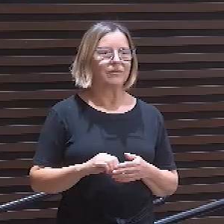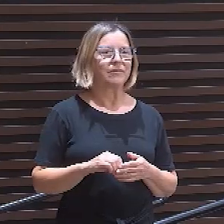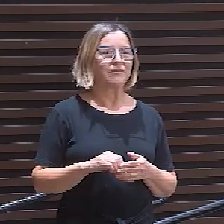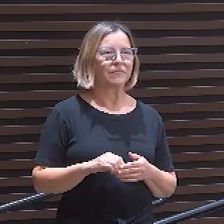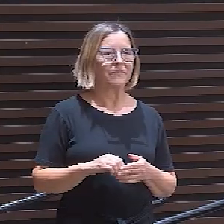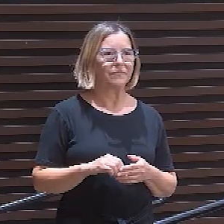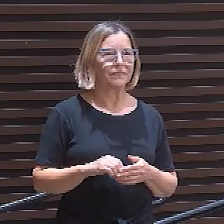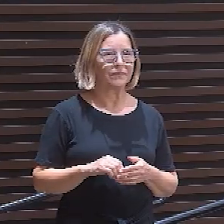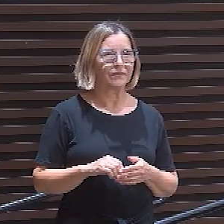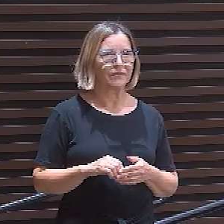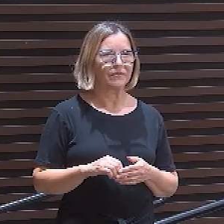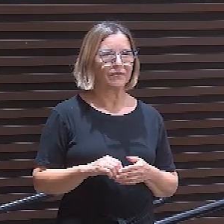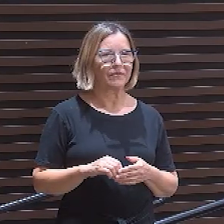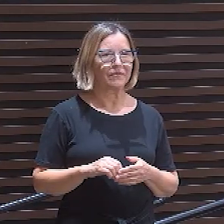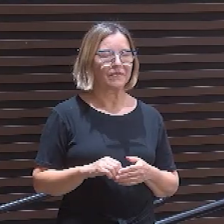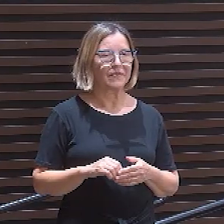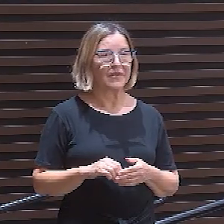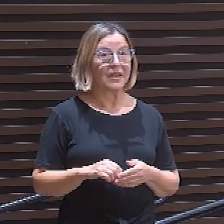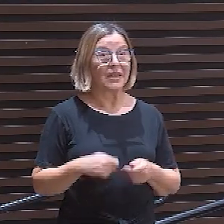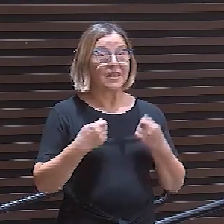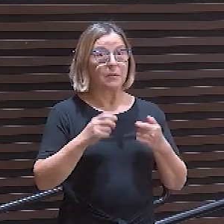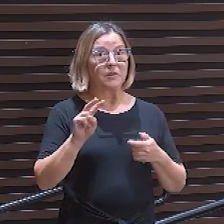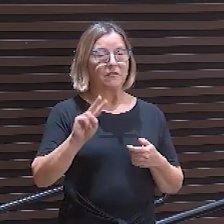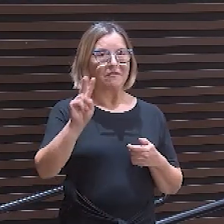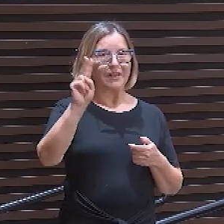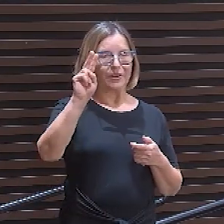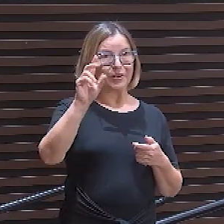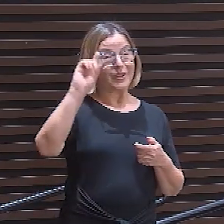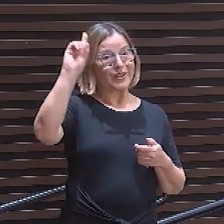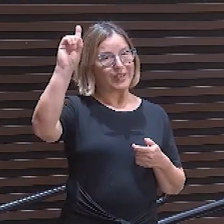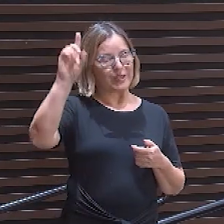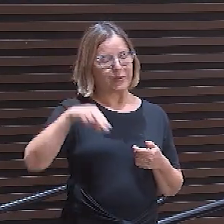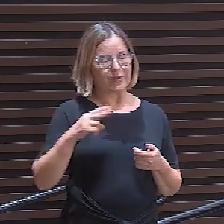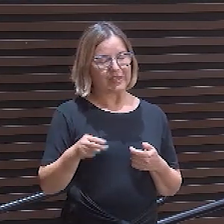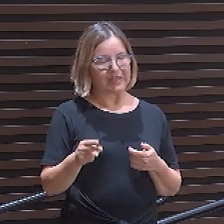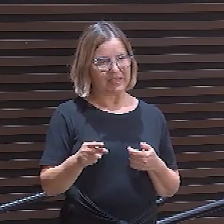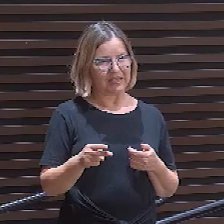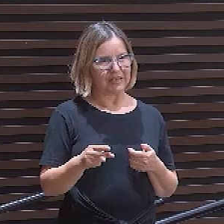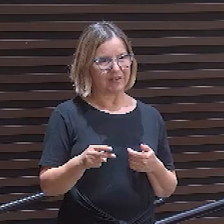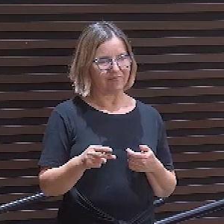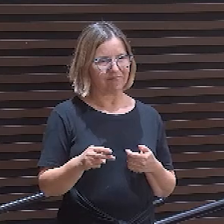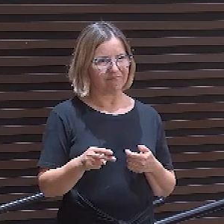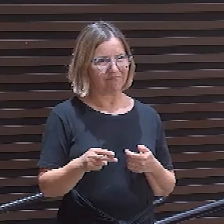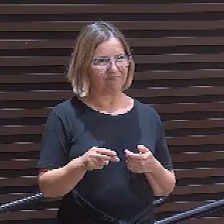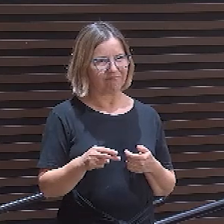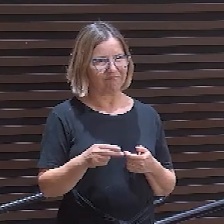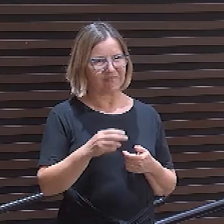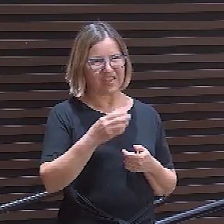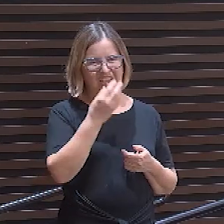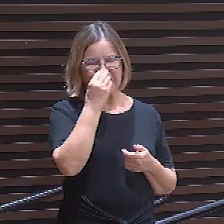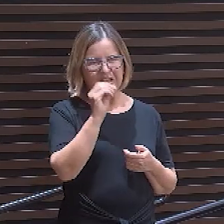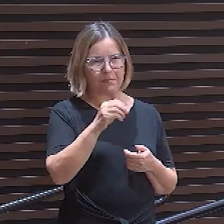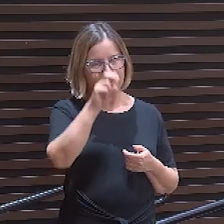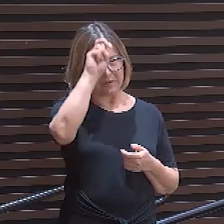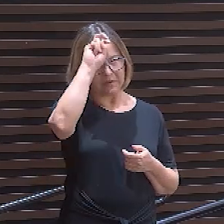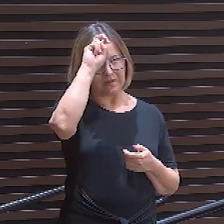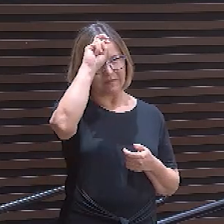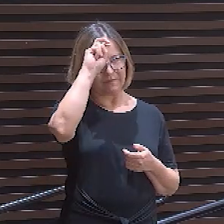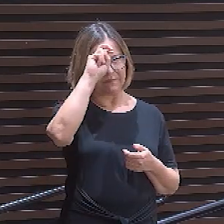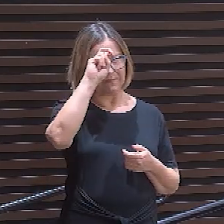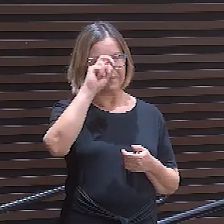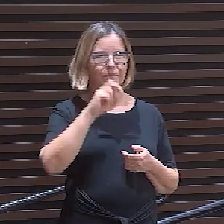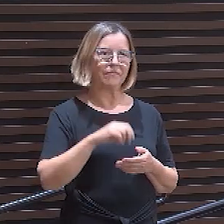Passamos a valorizar o eterno quando deixamos o Egito. Rompemos com o mundo ao